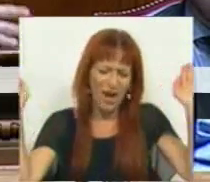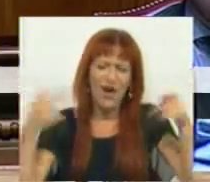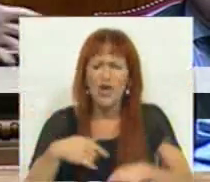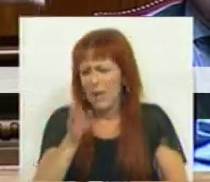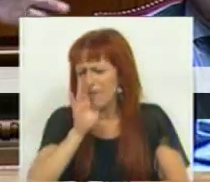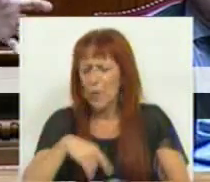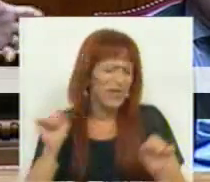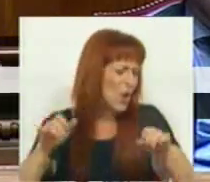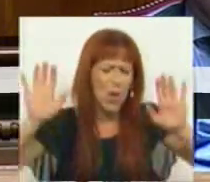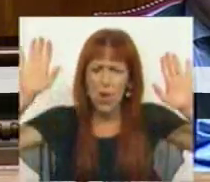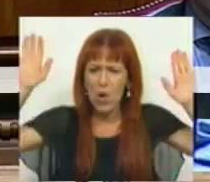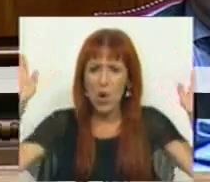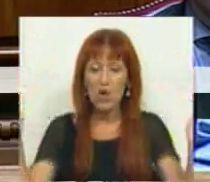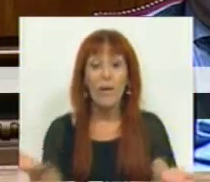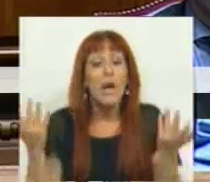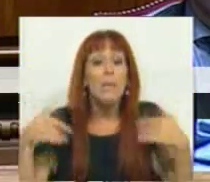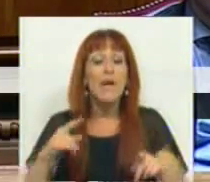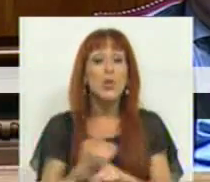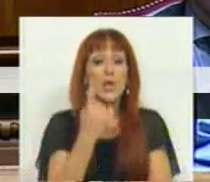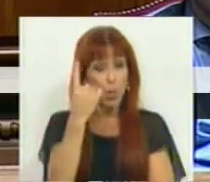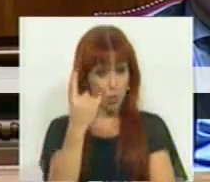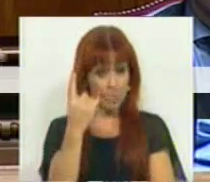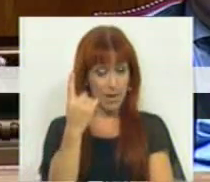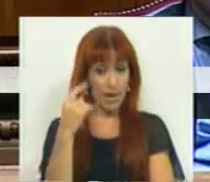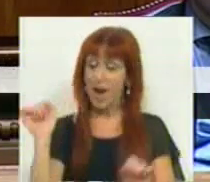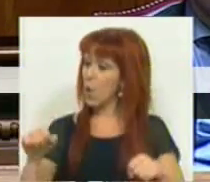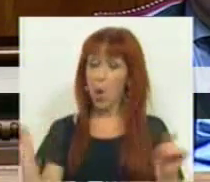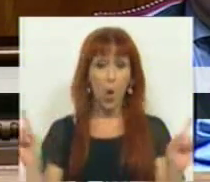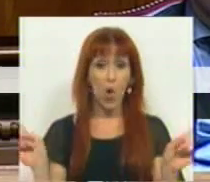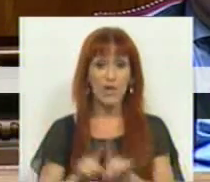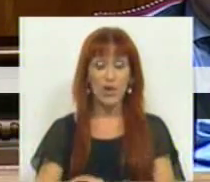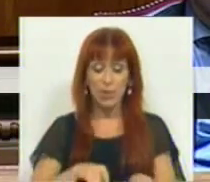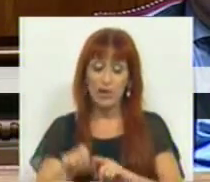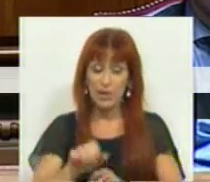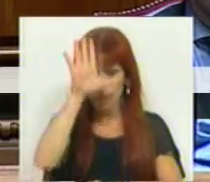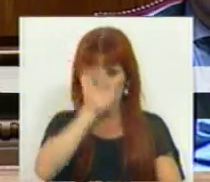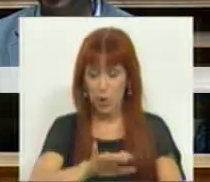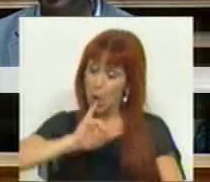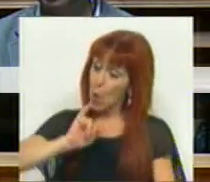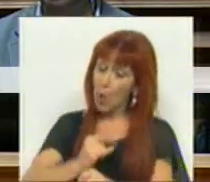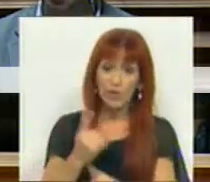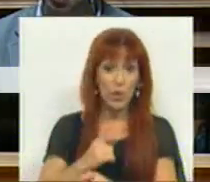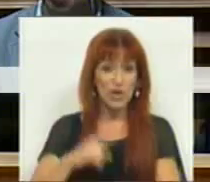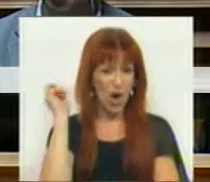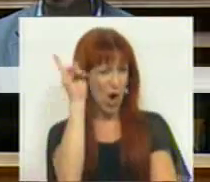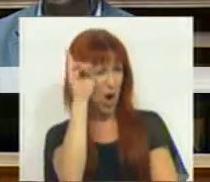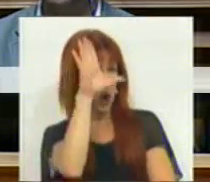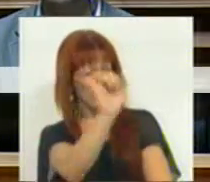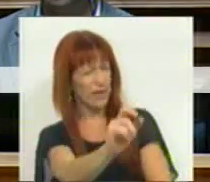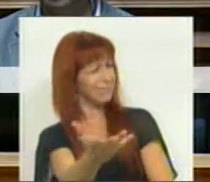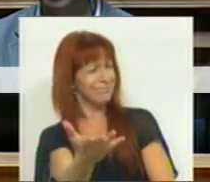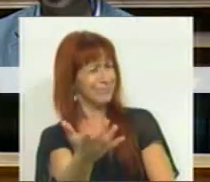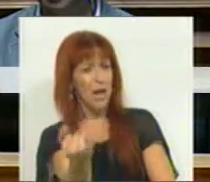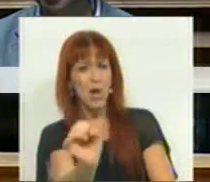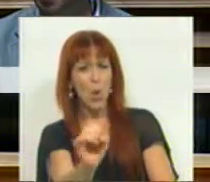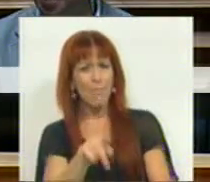Estamos habituados a discordar. Mas uma coisa é discordar das políticas do Governo, outra coisa é acusar o Governo de